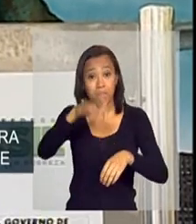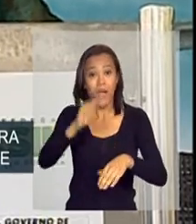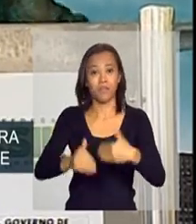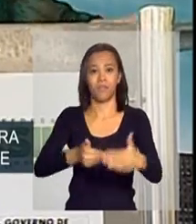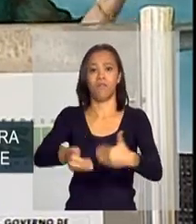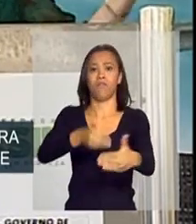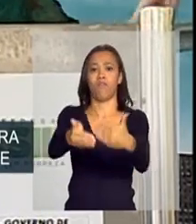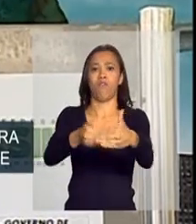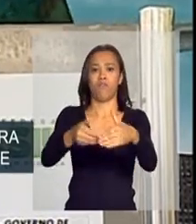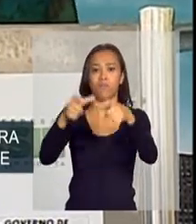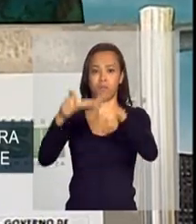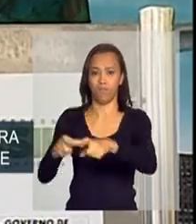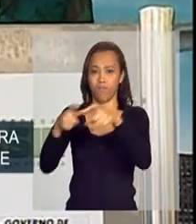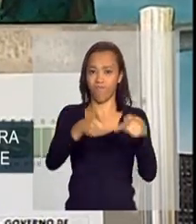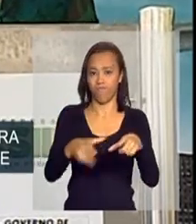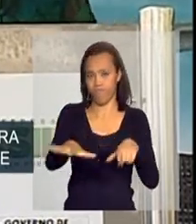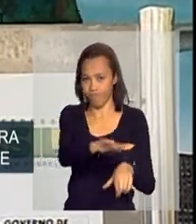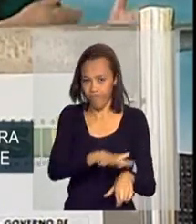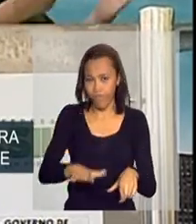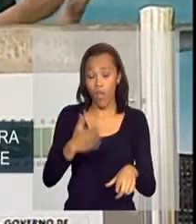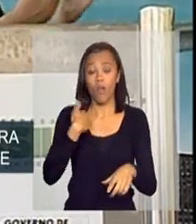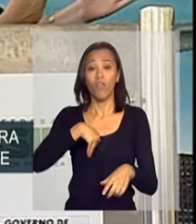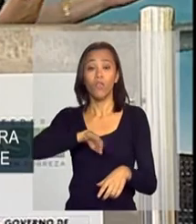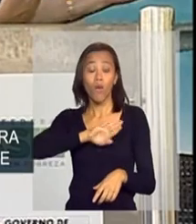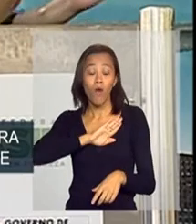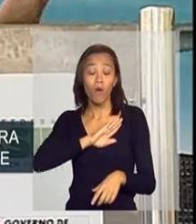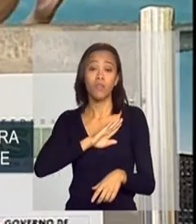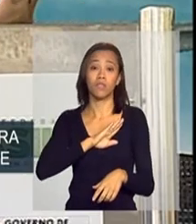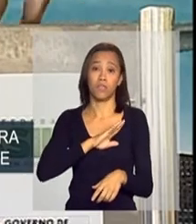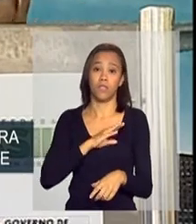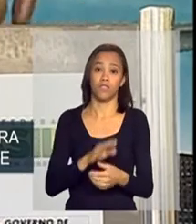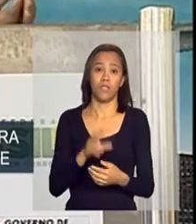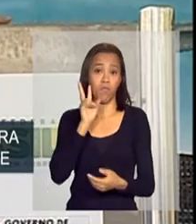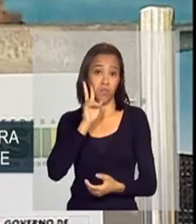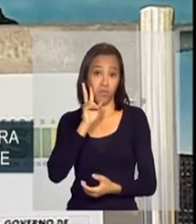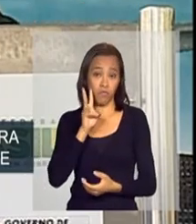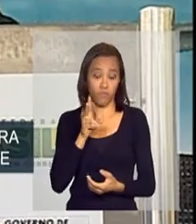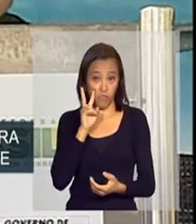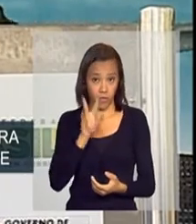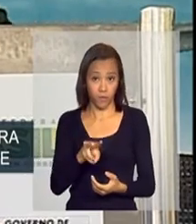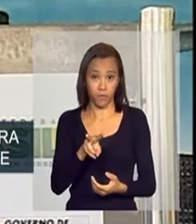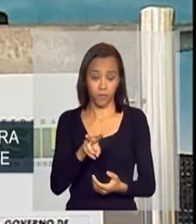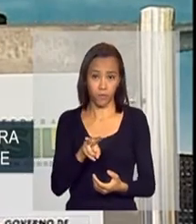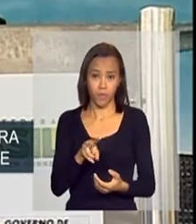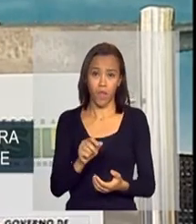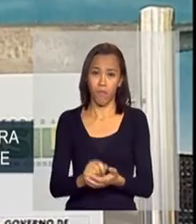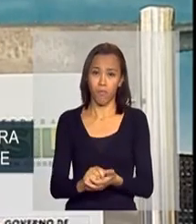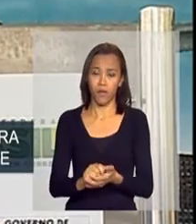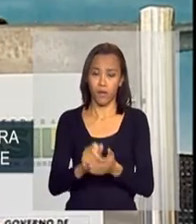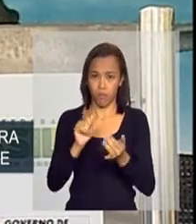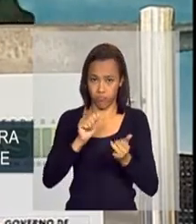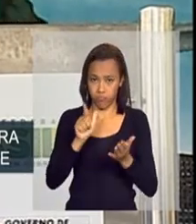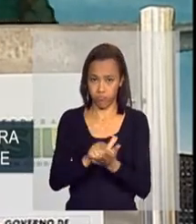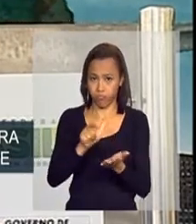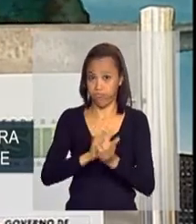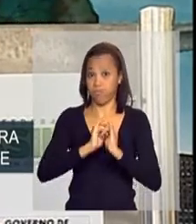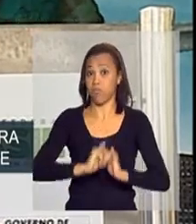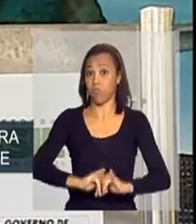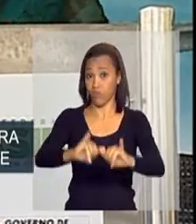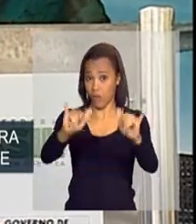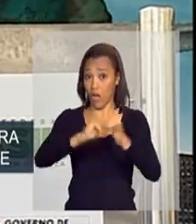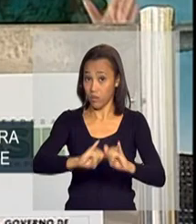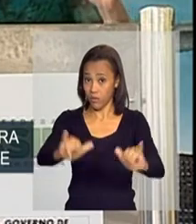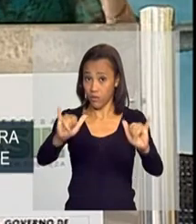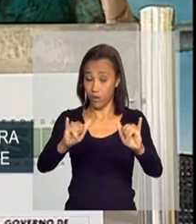cresce. Nós estávamos olhando a publicação feita pelo governo que